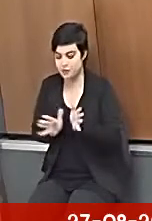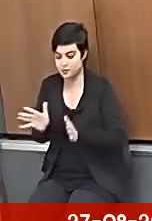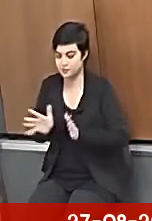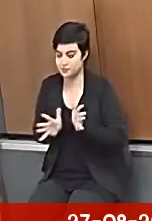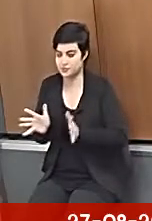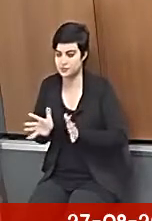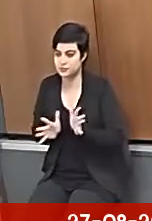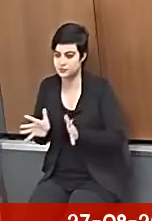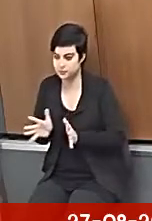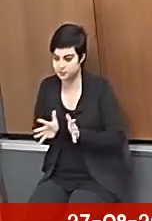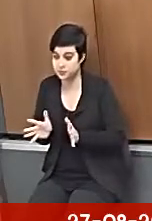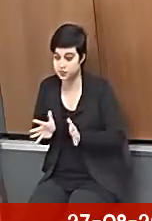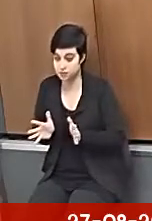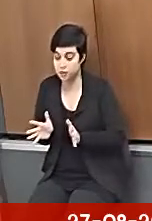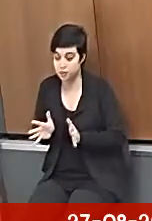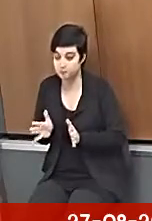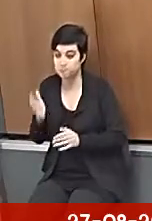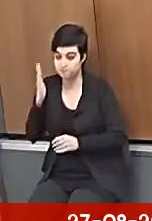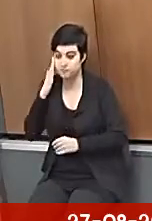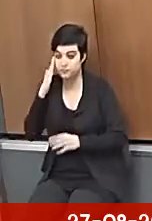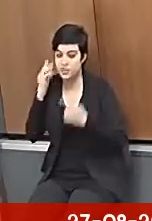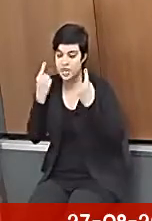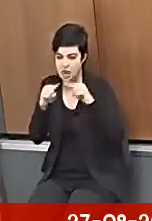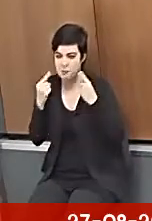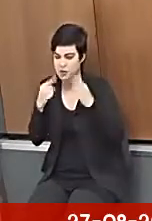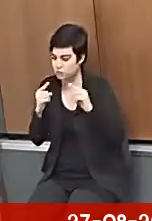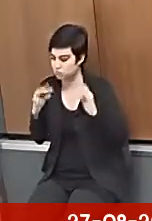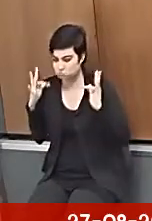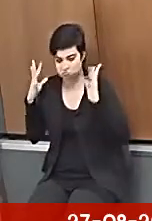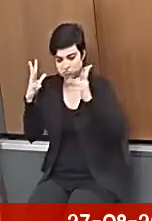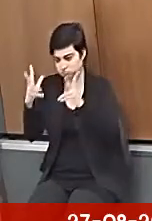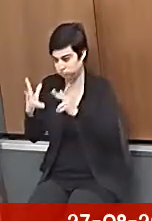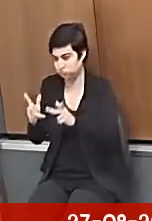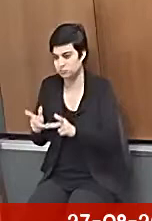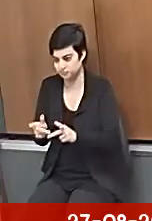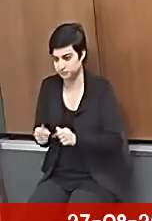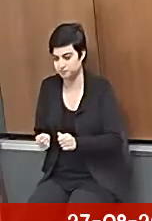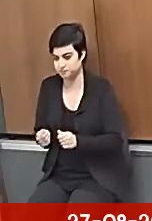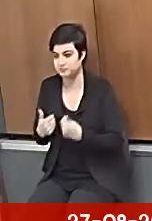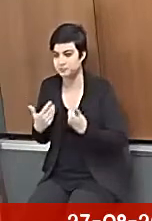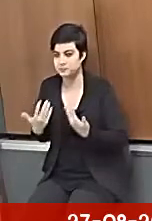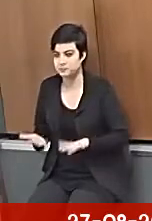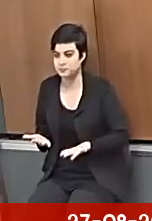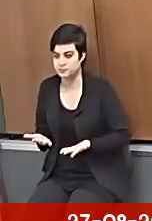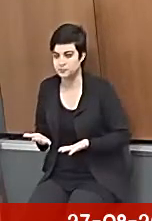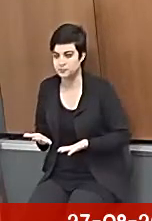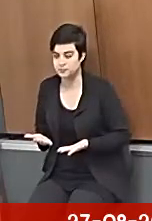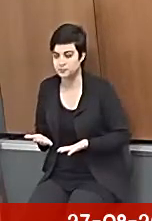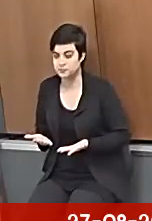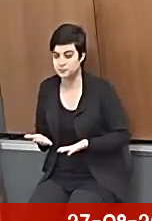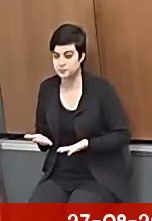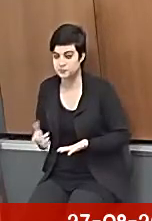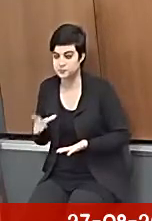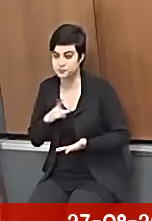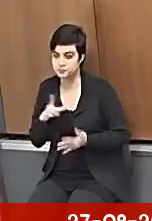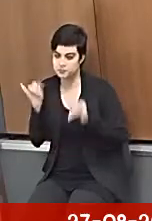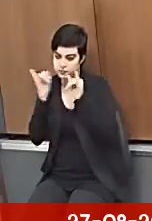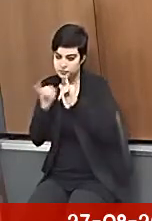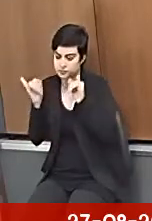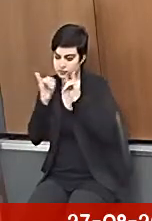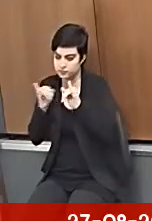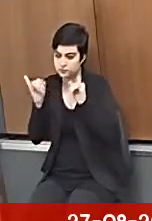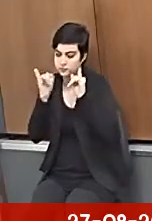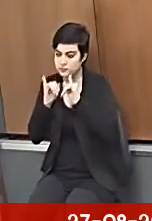é a reclamação que a gente vê geral vou passar o recado seu